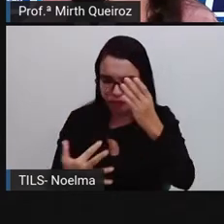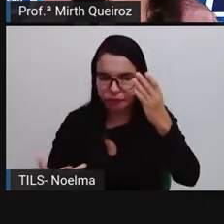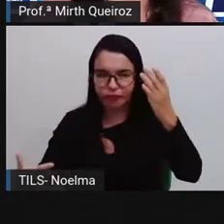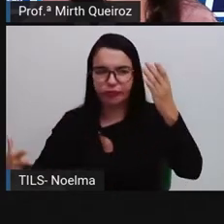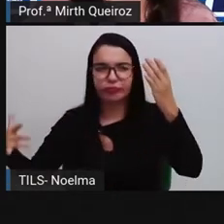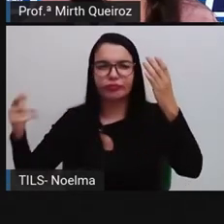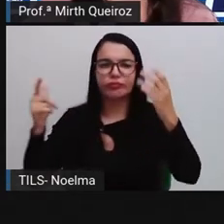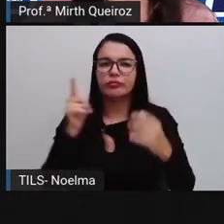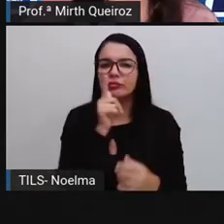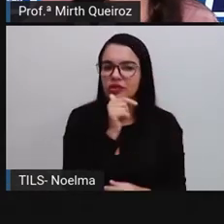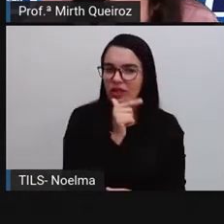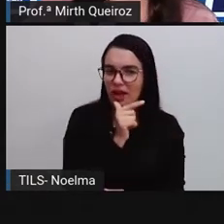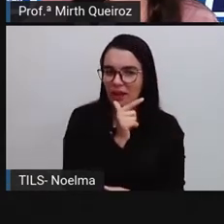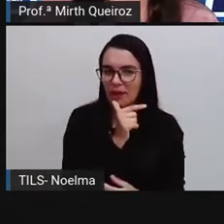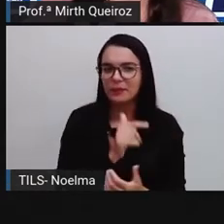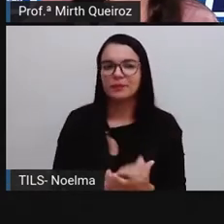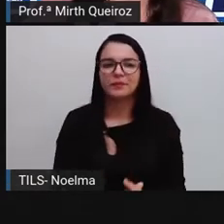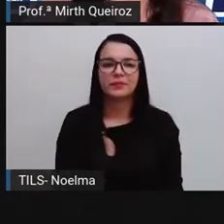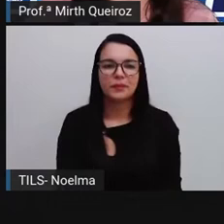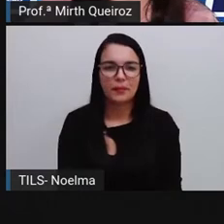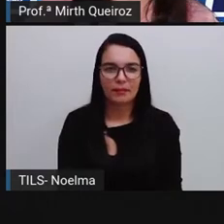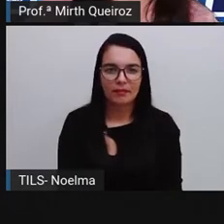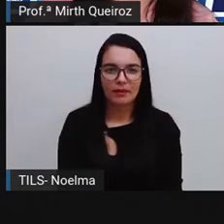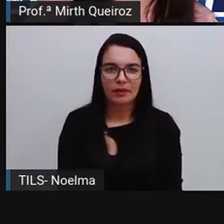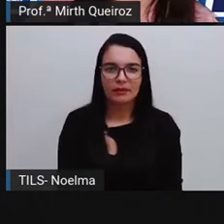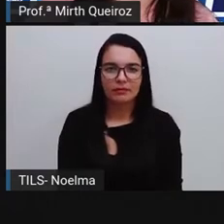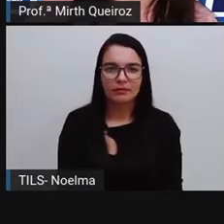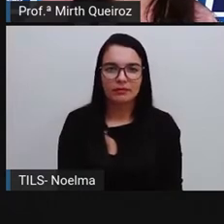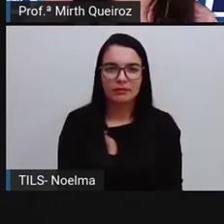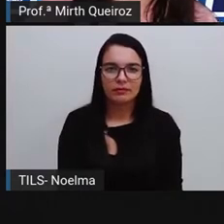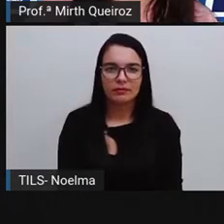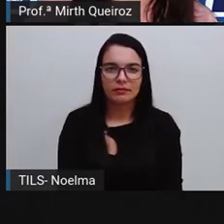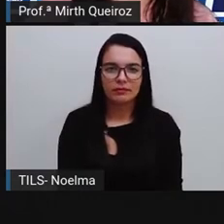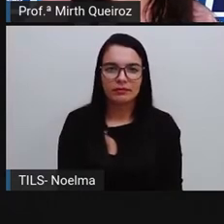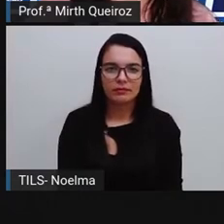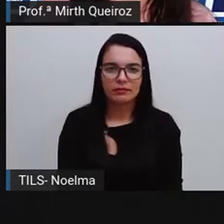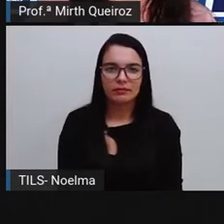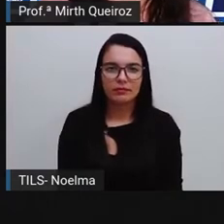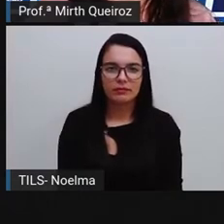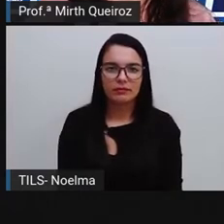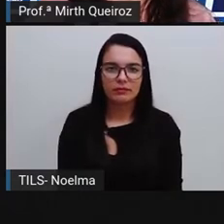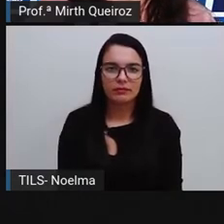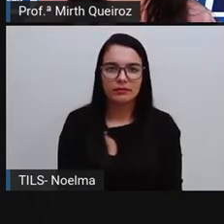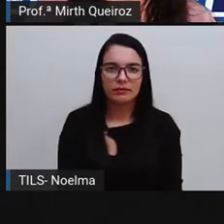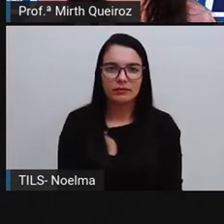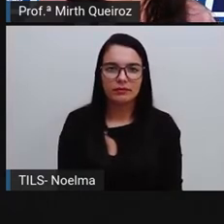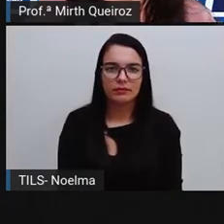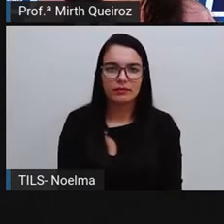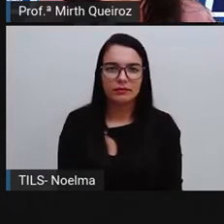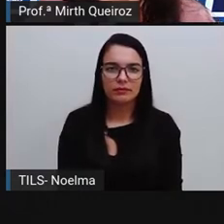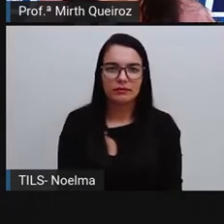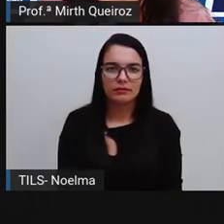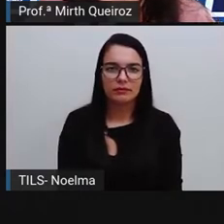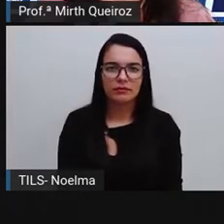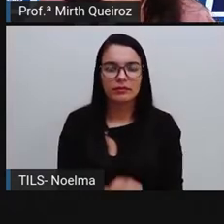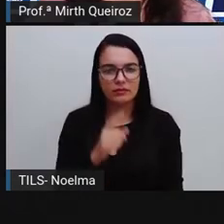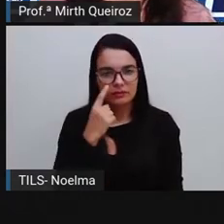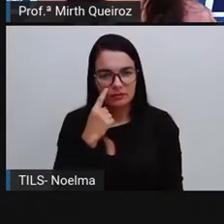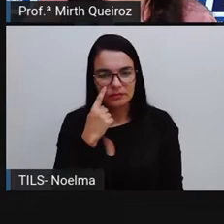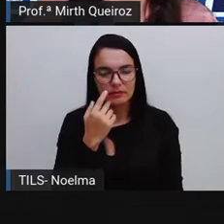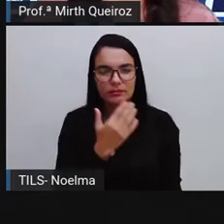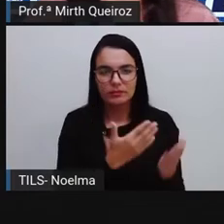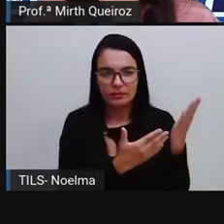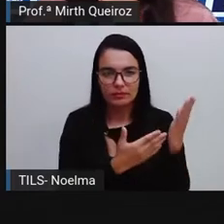cerca de setenta por cento em nível Mundial 22 por cento vai estar direcionado a